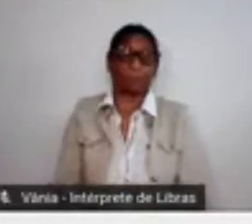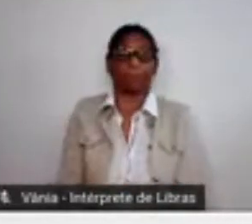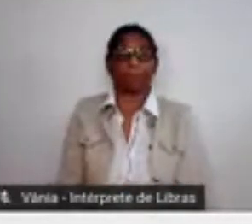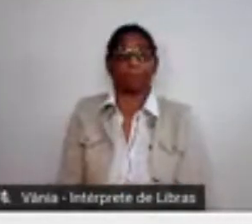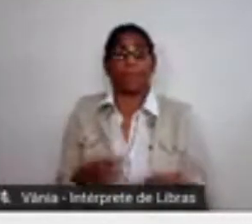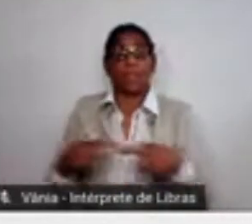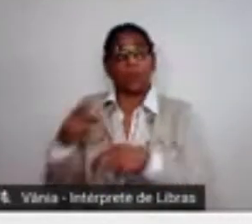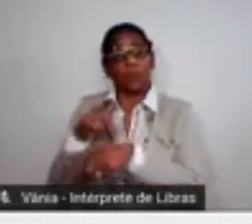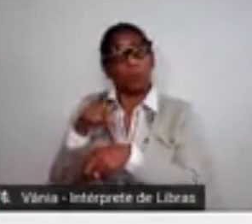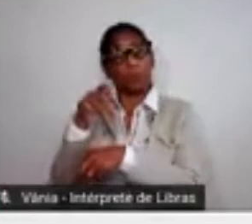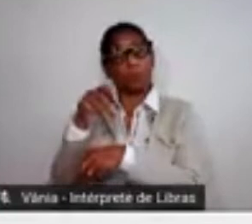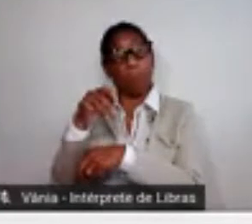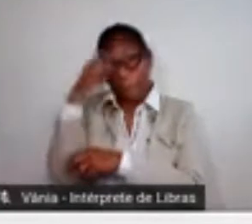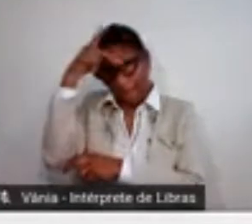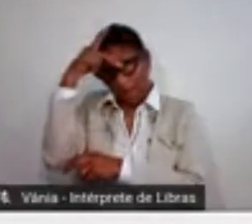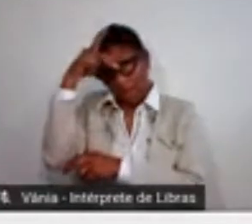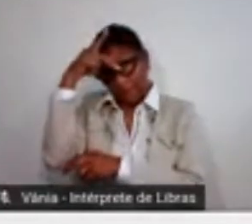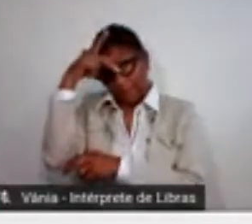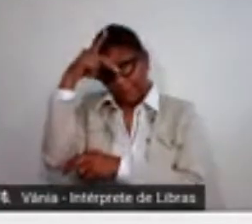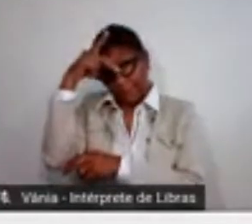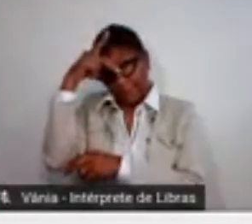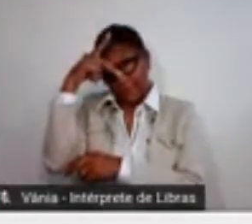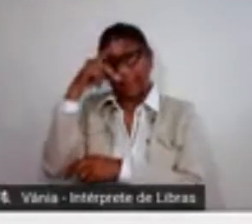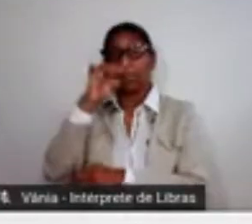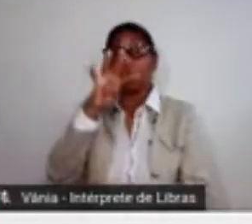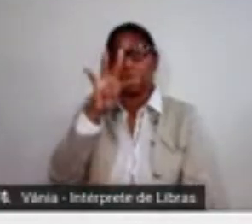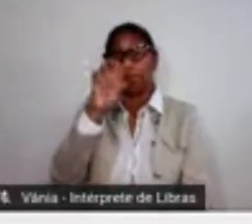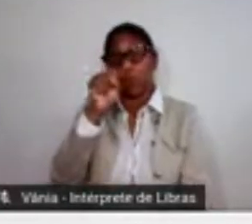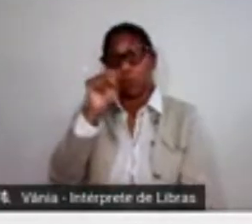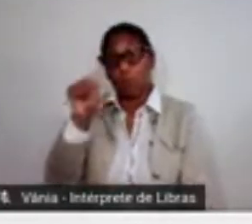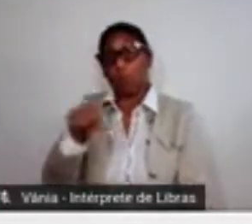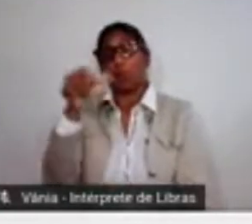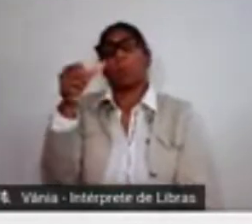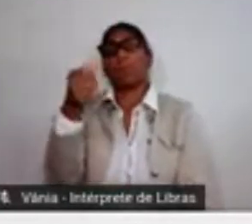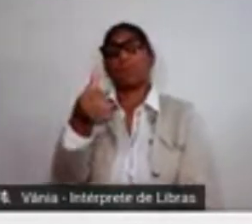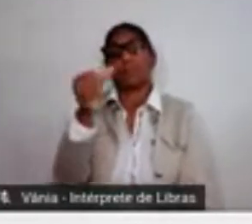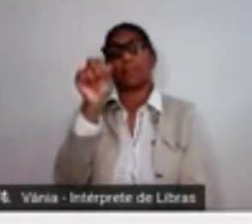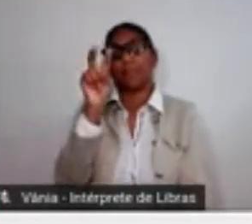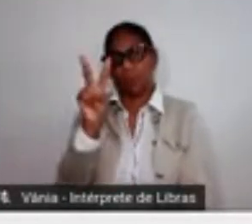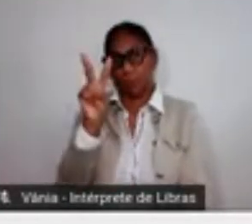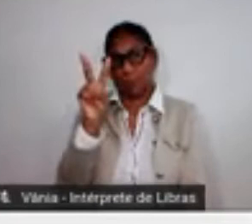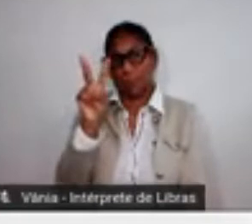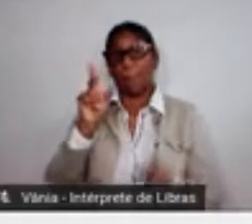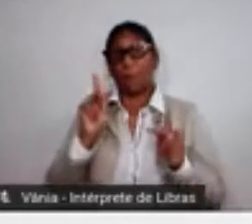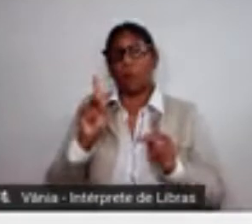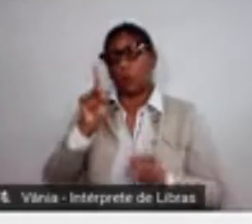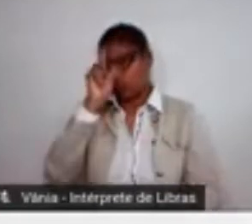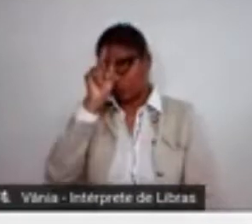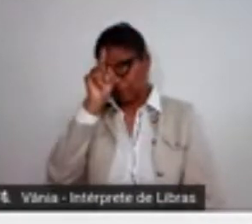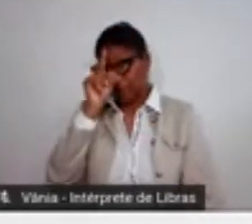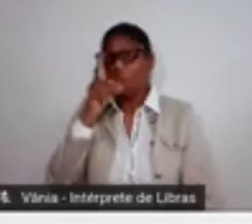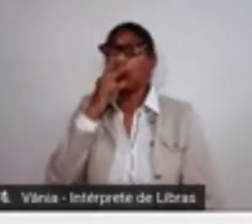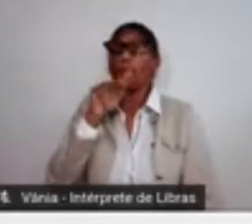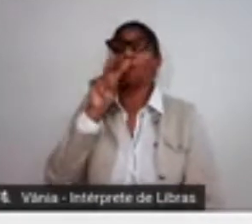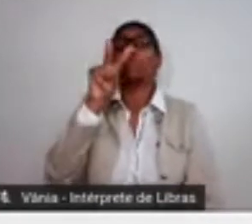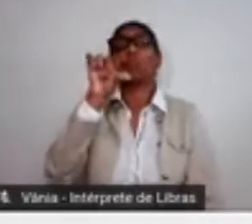de Pelotas teve aumento de 48 para 62 de hospitalizações, isso é 29% de aumento, o que